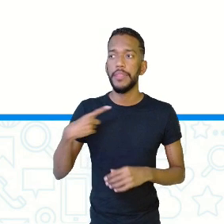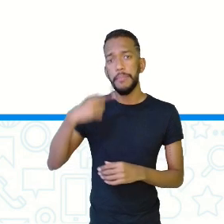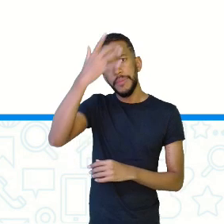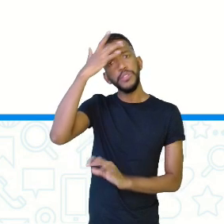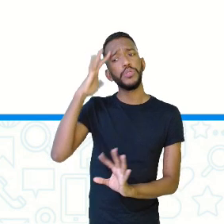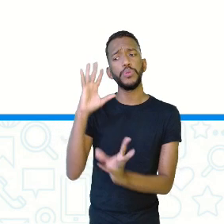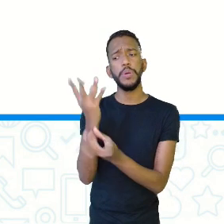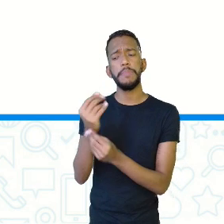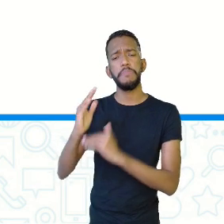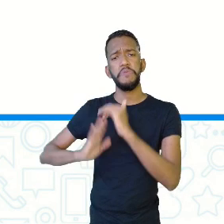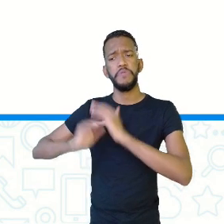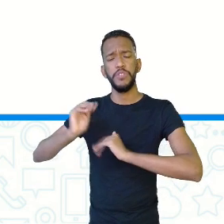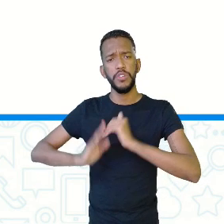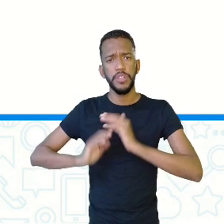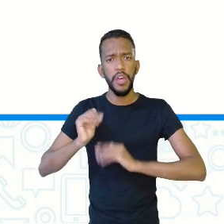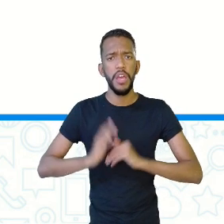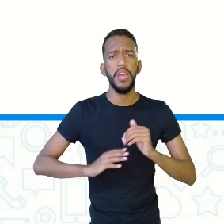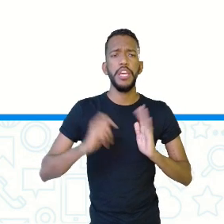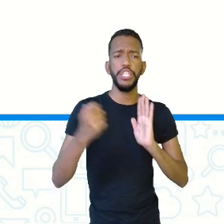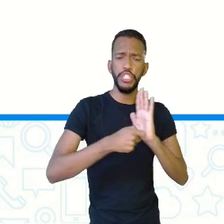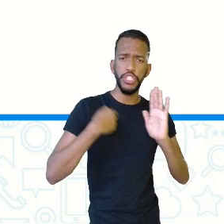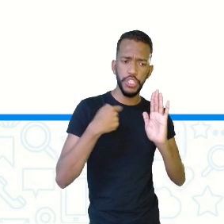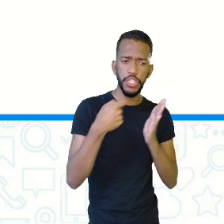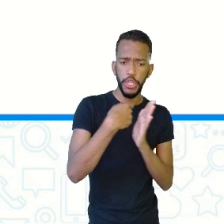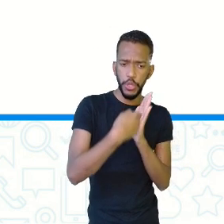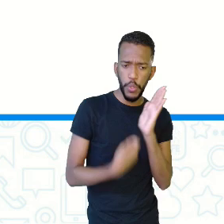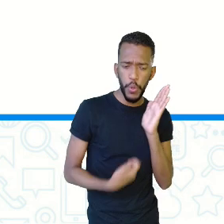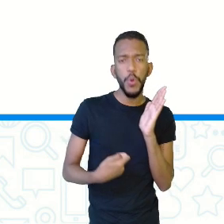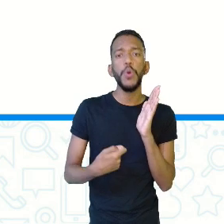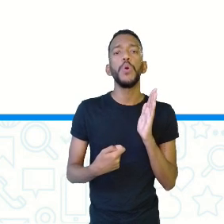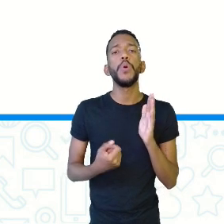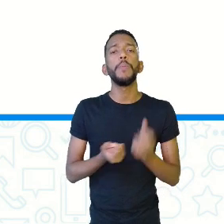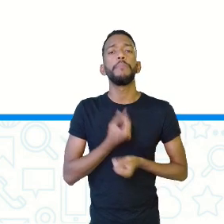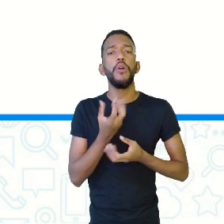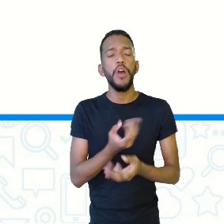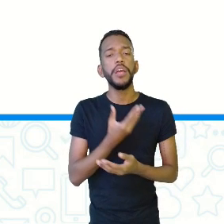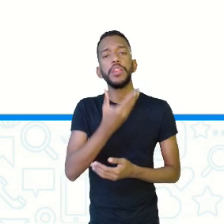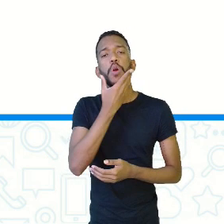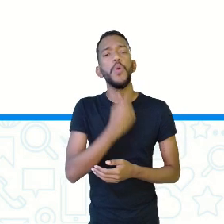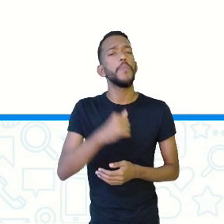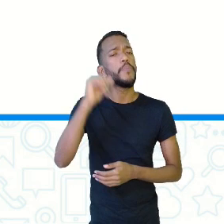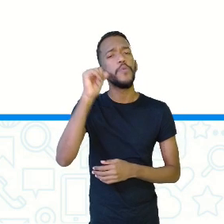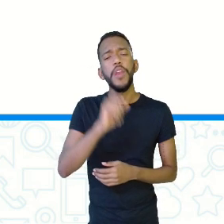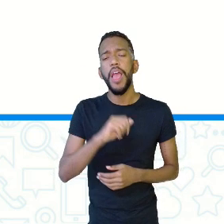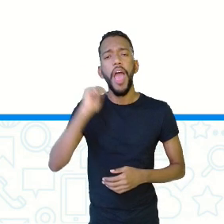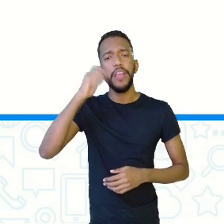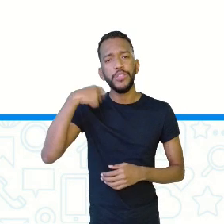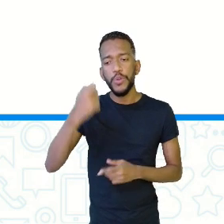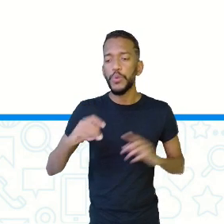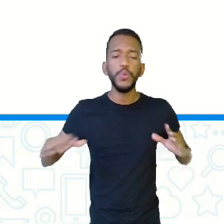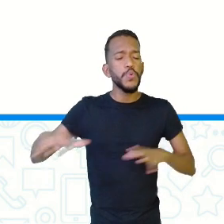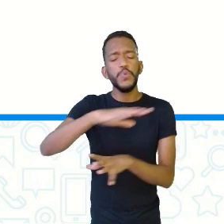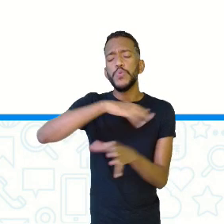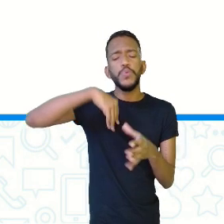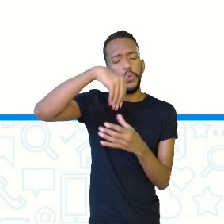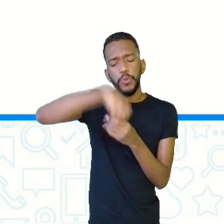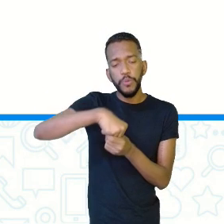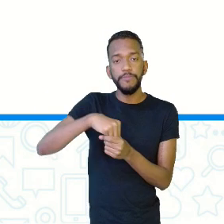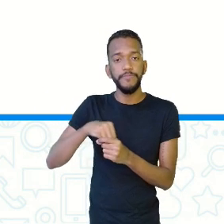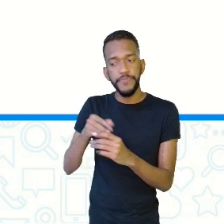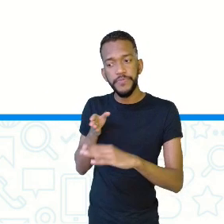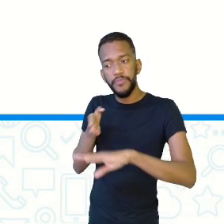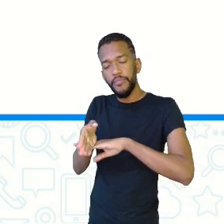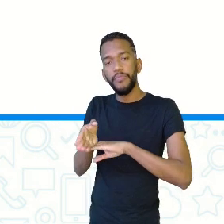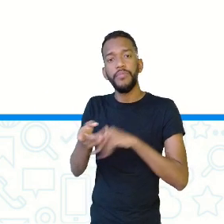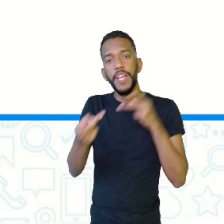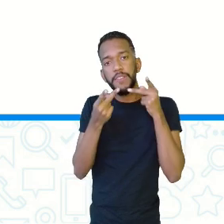Artistas, escritores, poetas, atores, atrizes, enfim, pessoas de várias áreas visitaram o Teatro Santa Isabel,